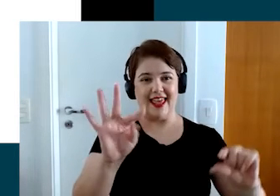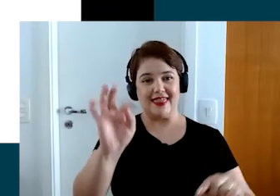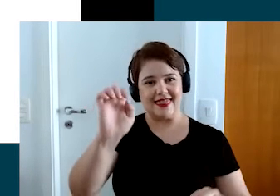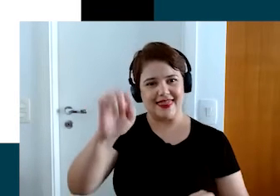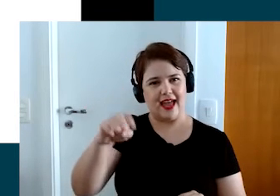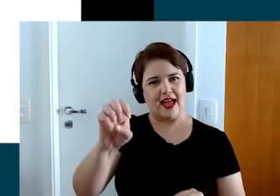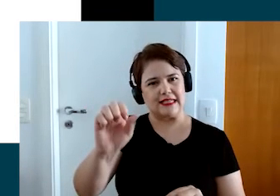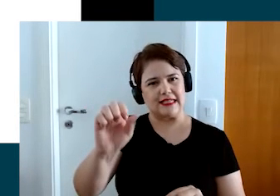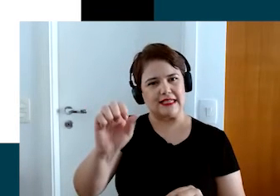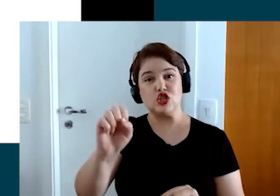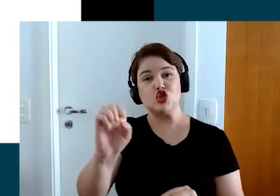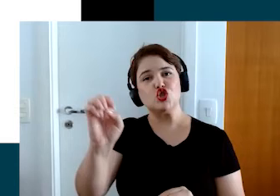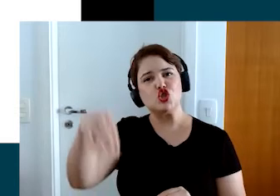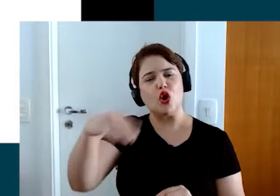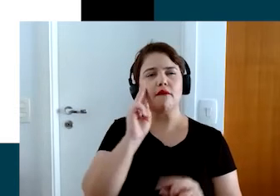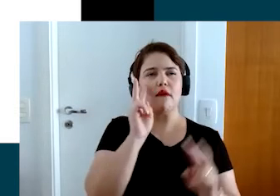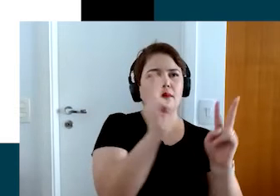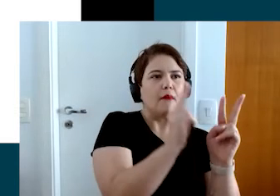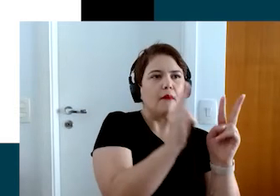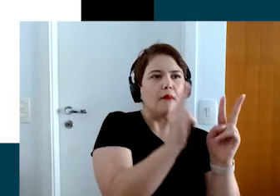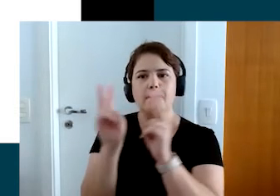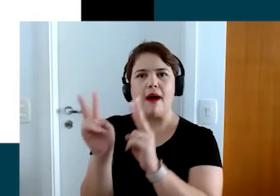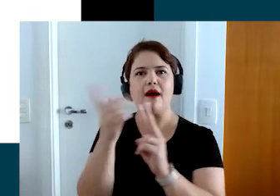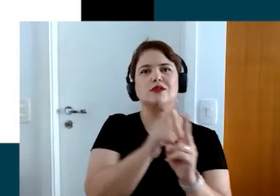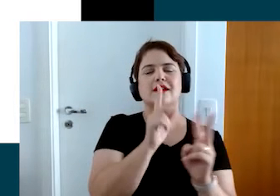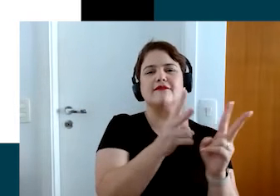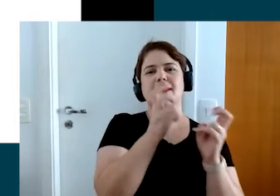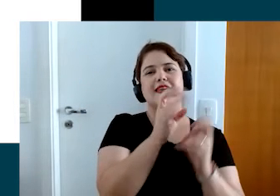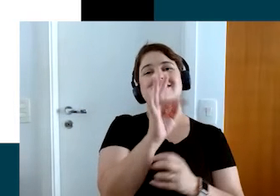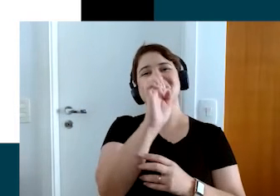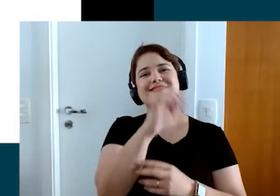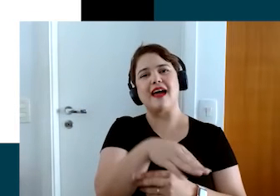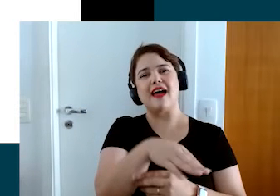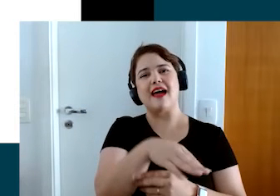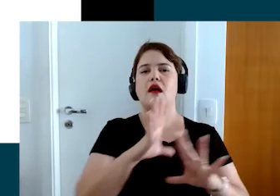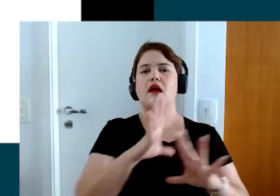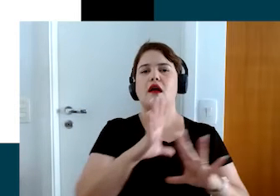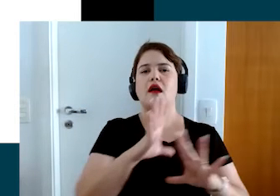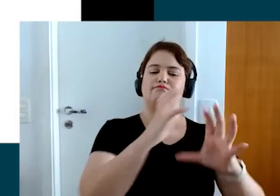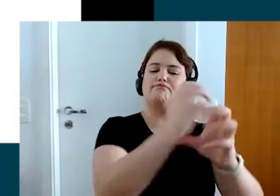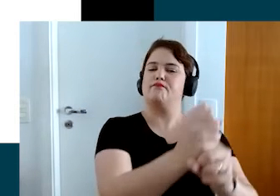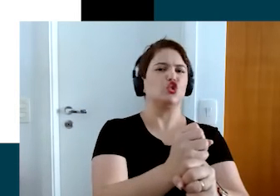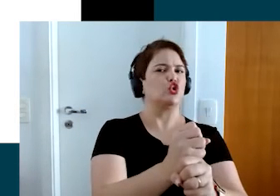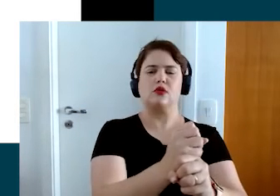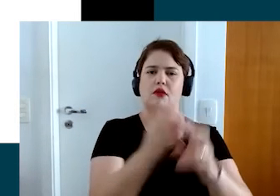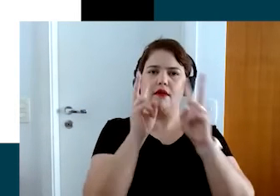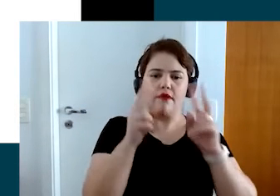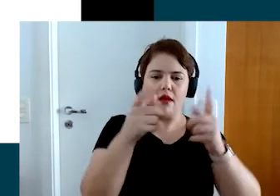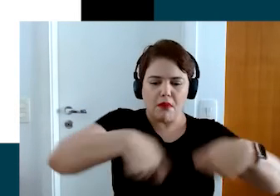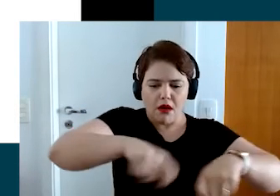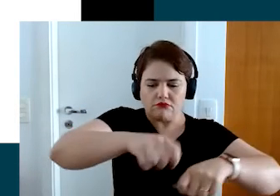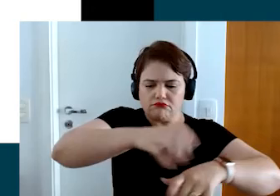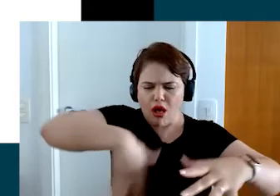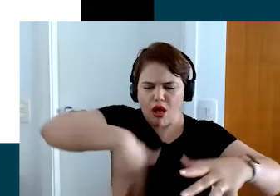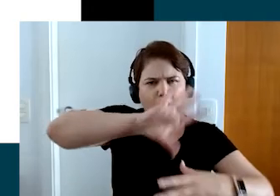enxergar ali o tamanho do mercado. Então, o TAM é a demanda total do mercado, ou seja, é o tamanho total que esse mercado que eu